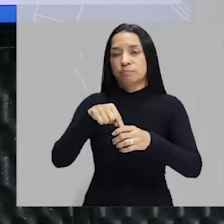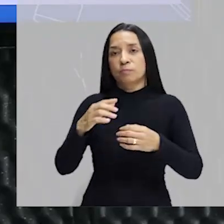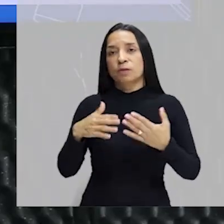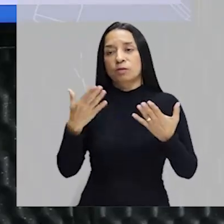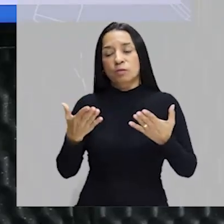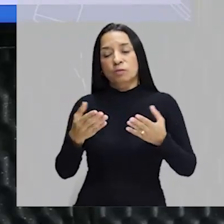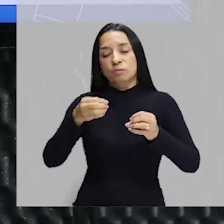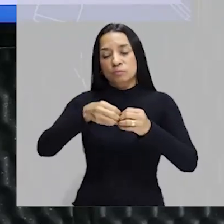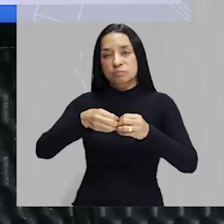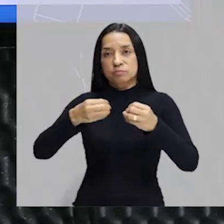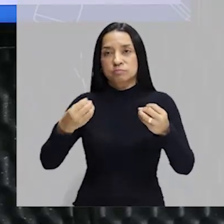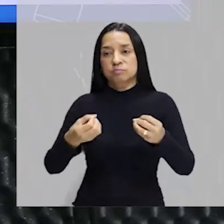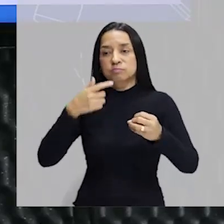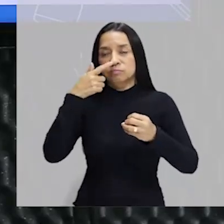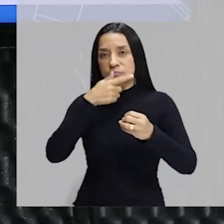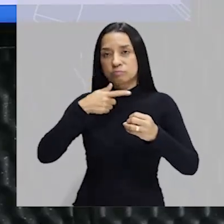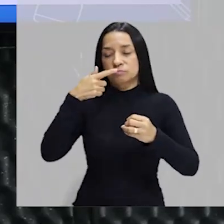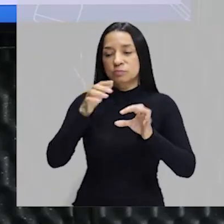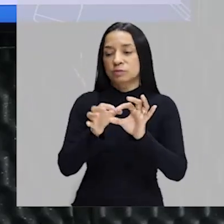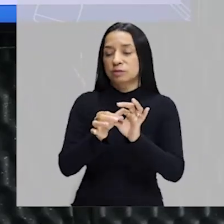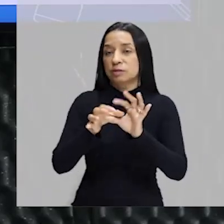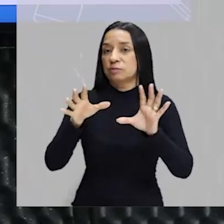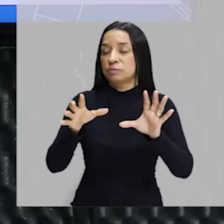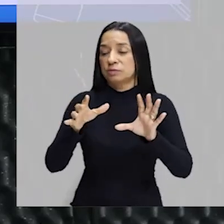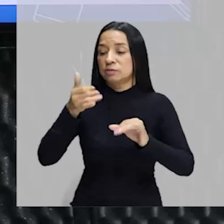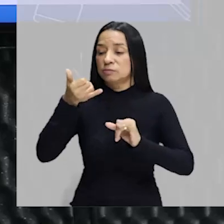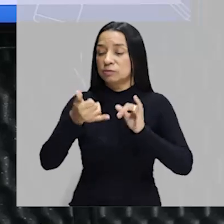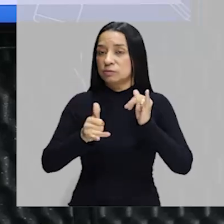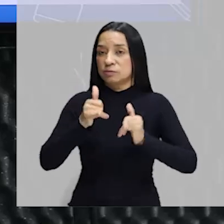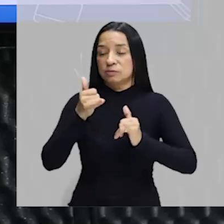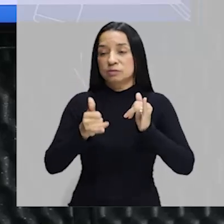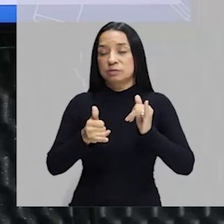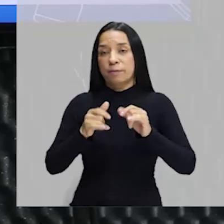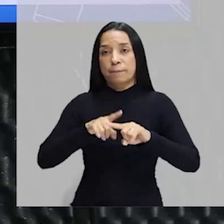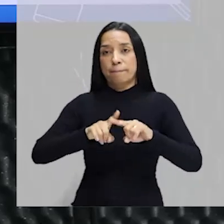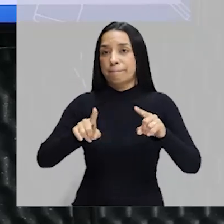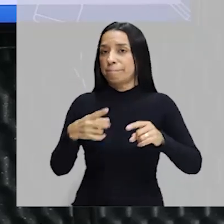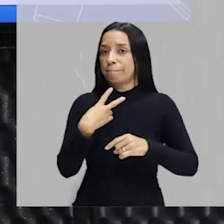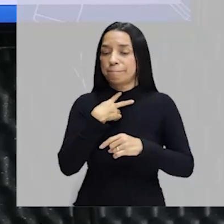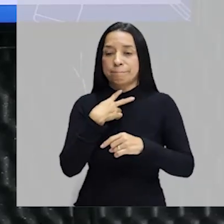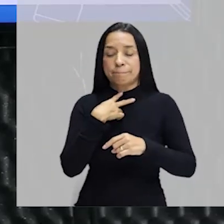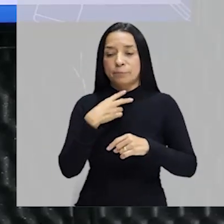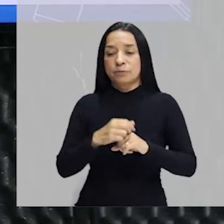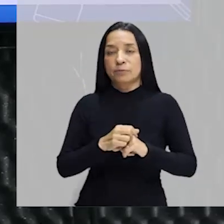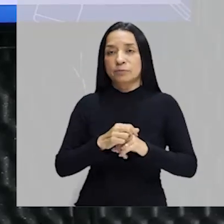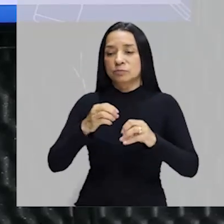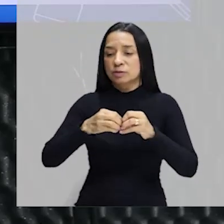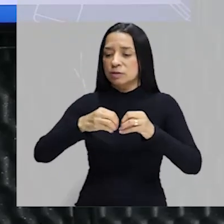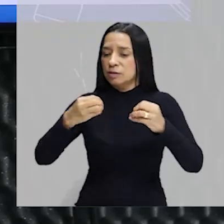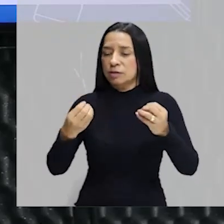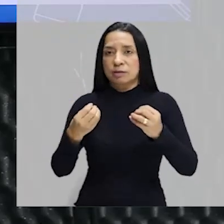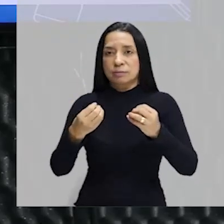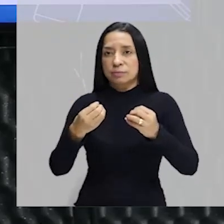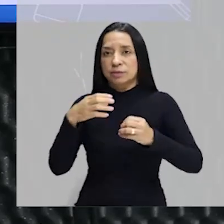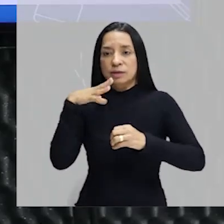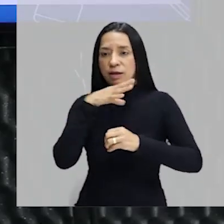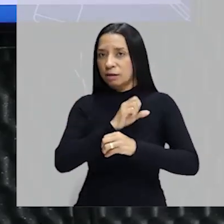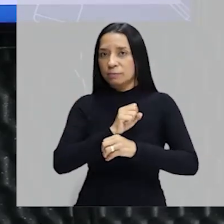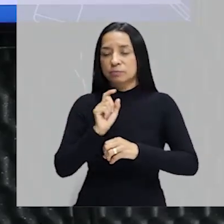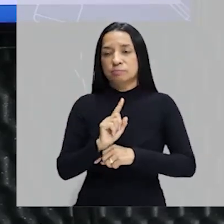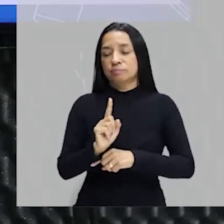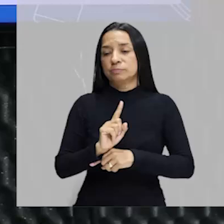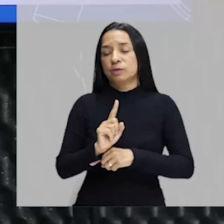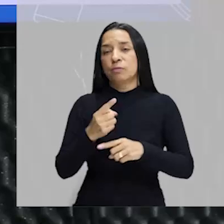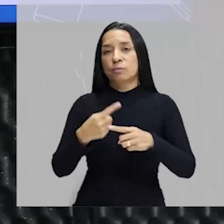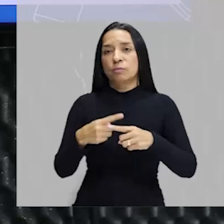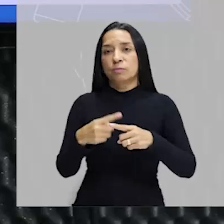você quebra ali a glicose, você está liberando essa energia. Só que você não pode quebrar ela assim de maneira brusca. Por